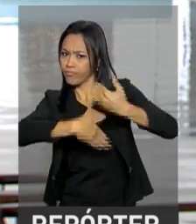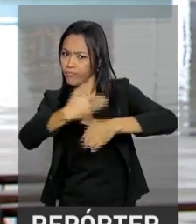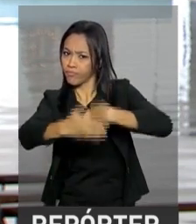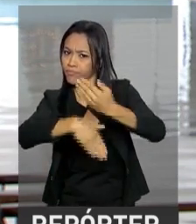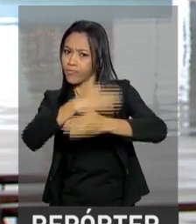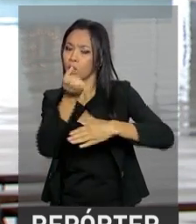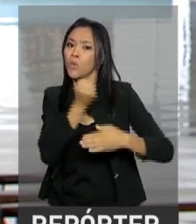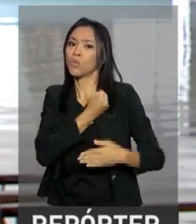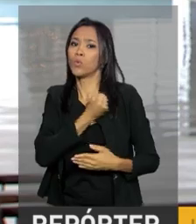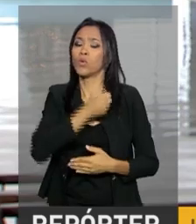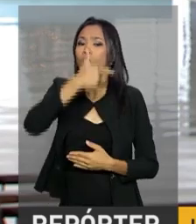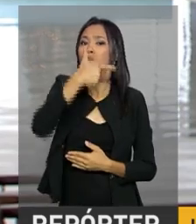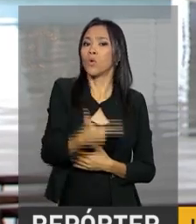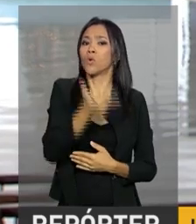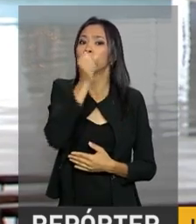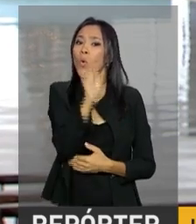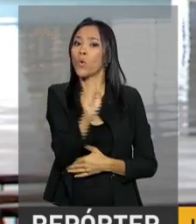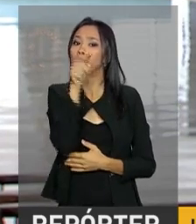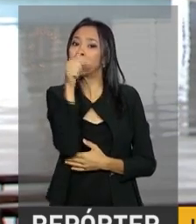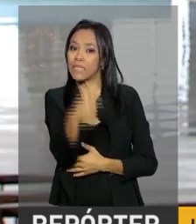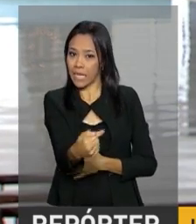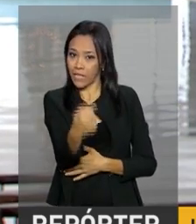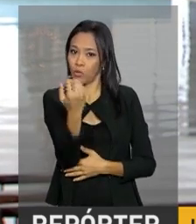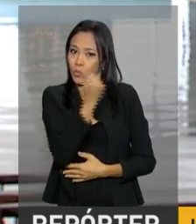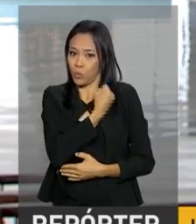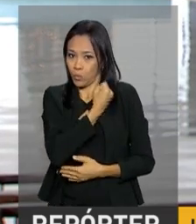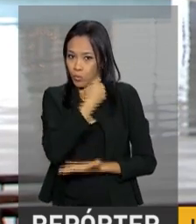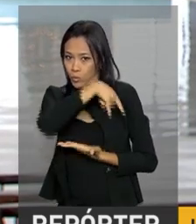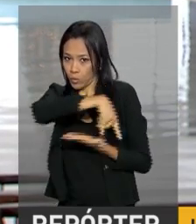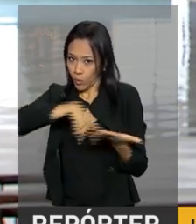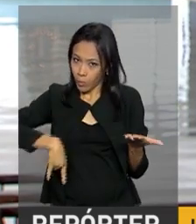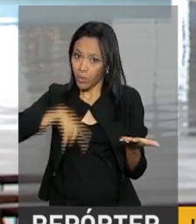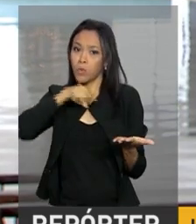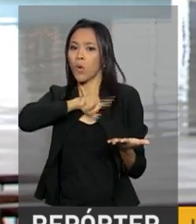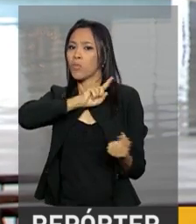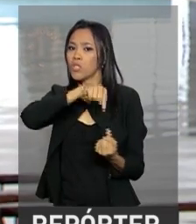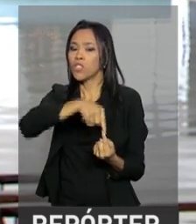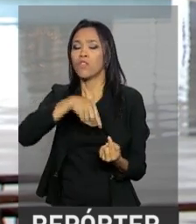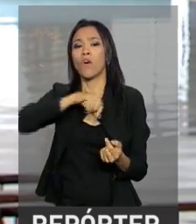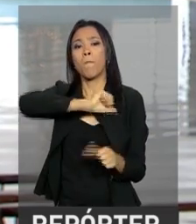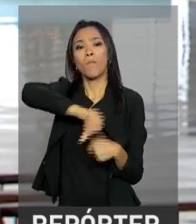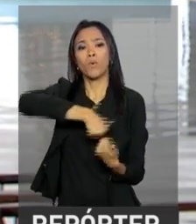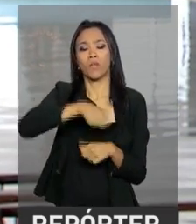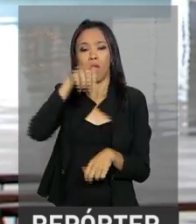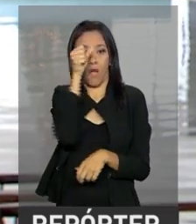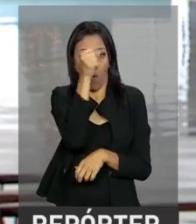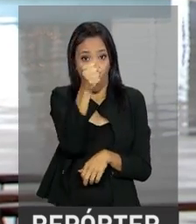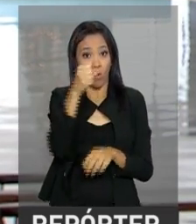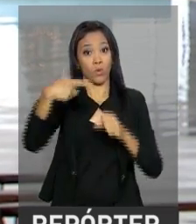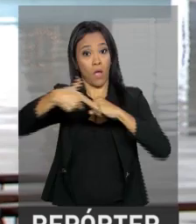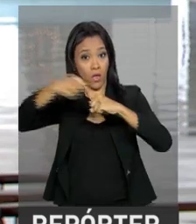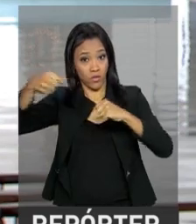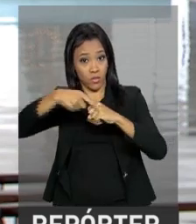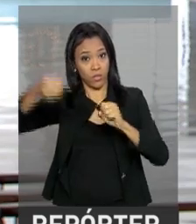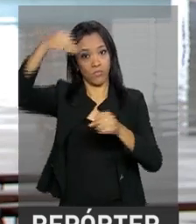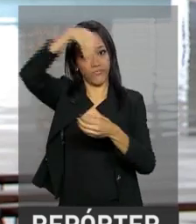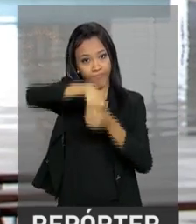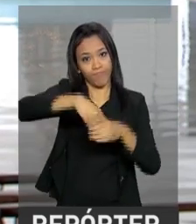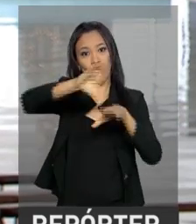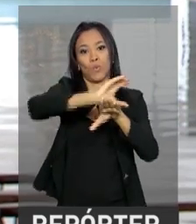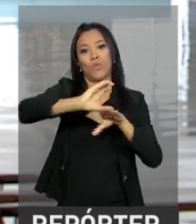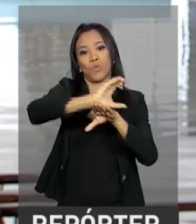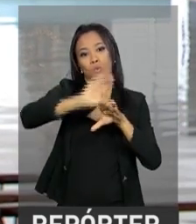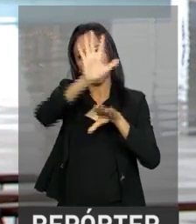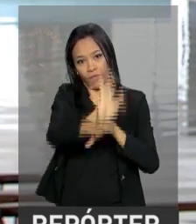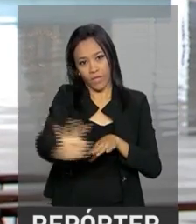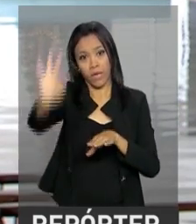com o número 287 de 2016 E propõe alterar oito artigos da Constituição Federal a primeira